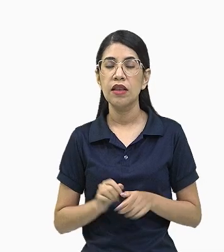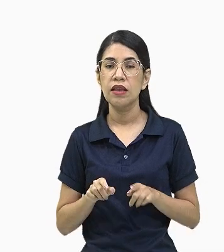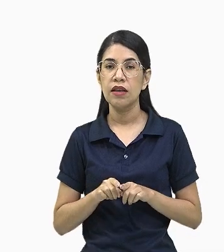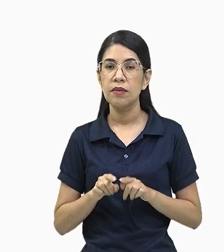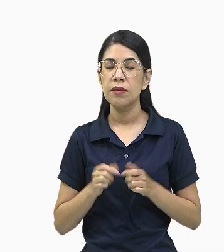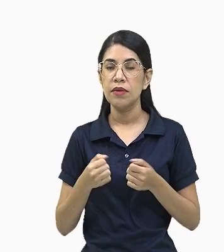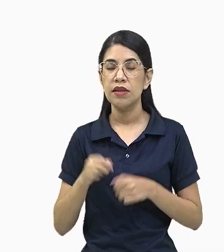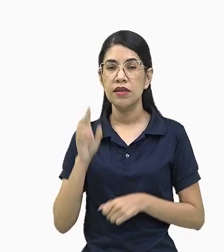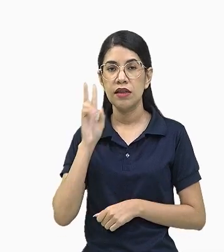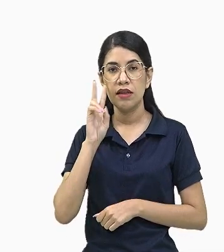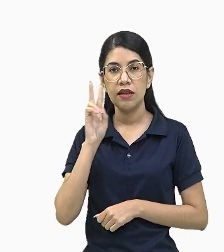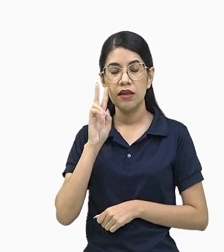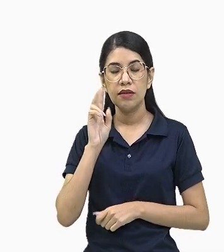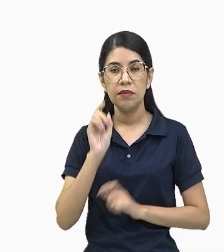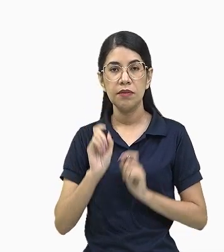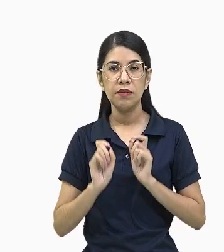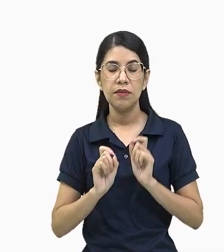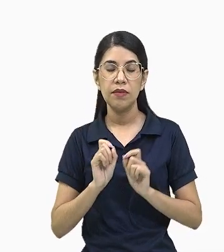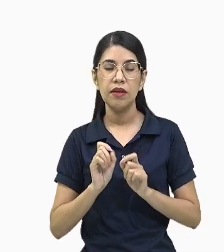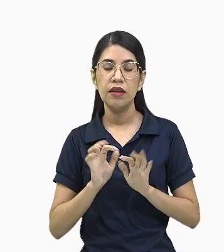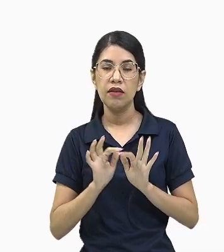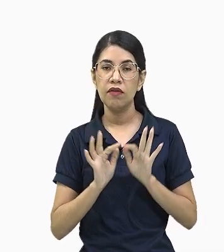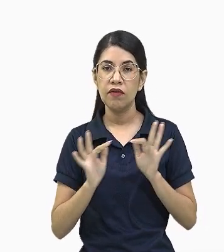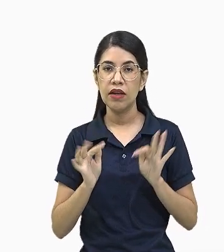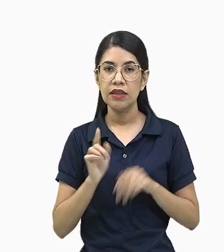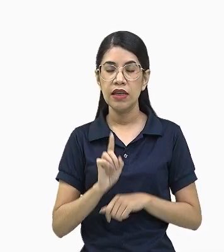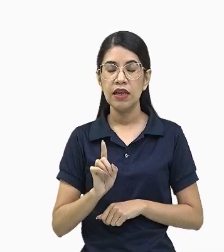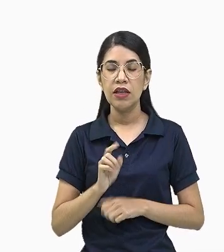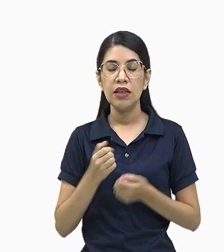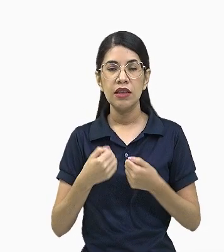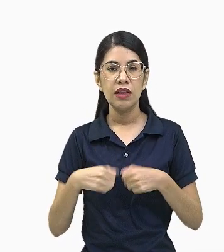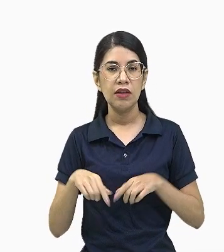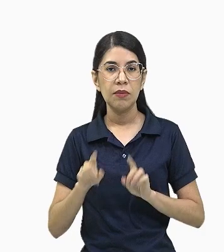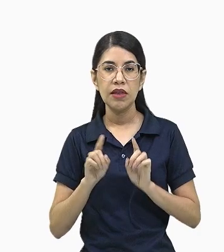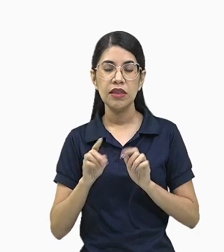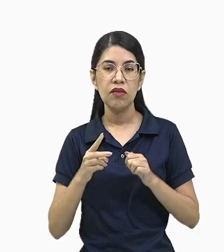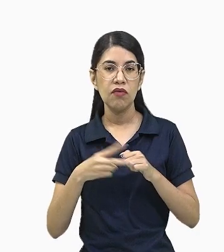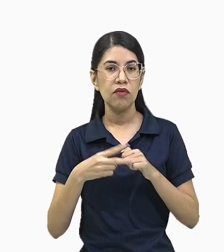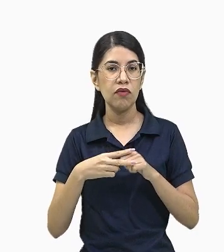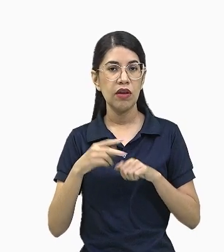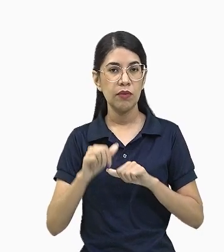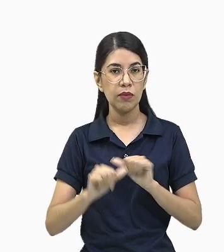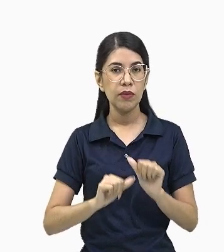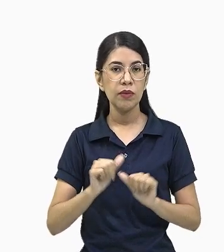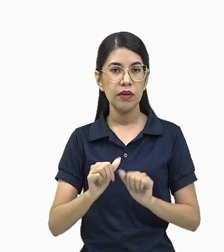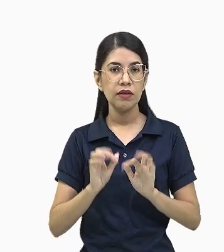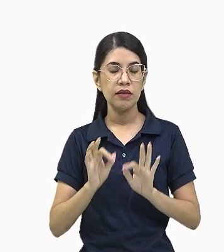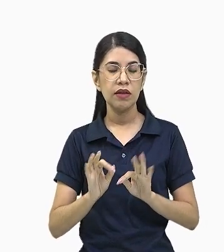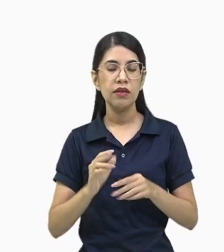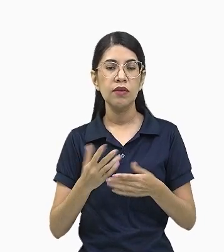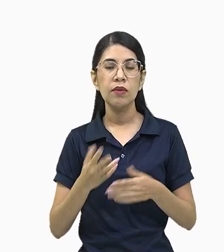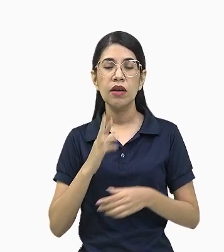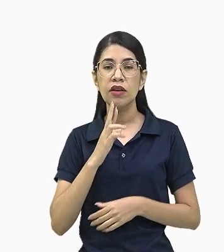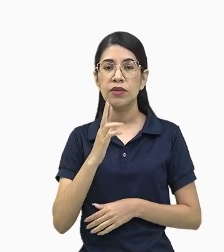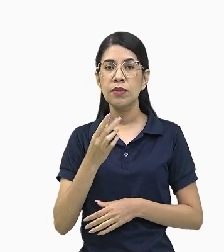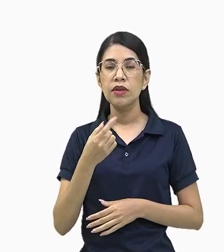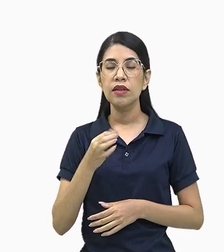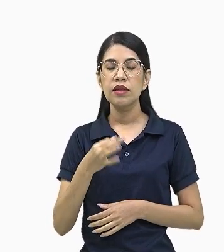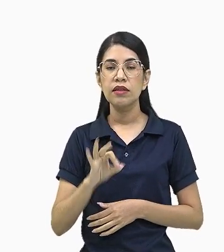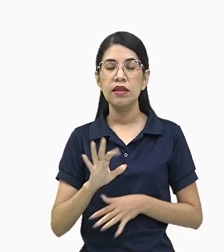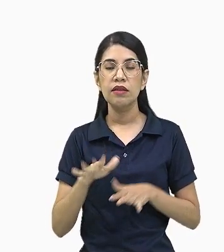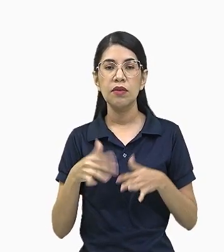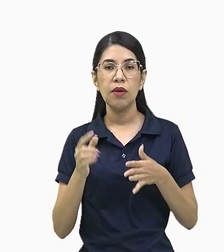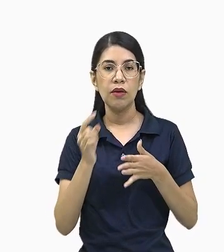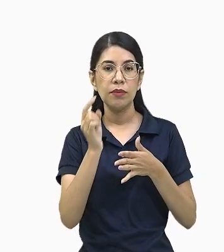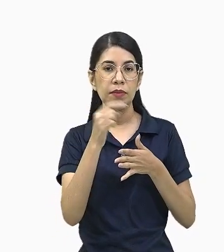que na forma negativa você não precisa mudar o verbo, né? Lembrou disso? Então, qual que é a resposta certa? Agora ficou fácil, eu